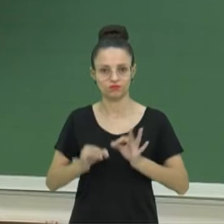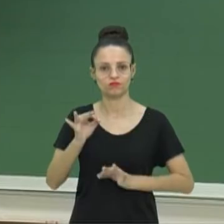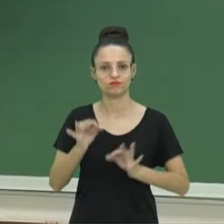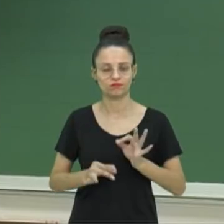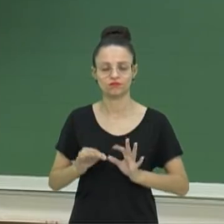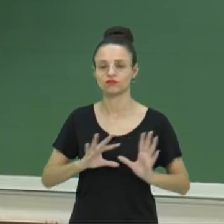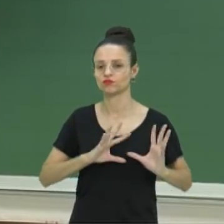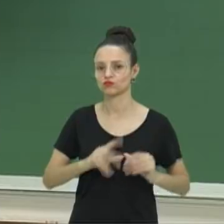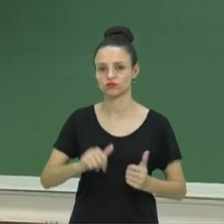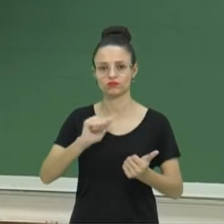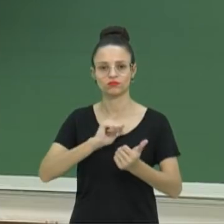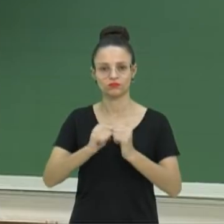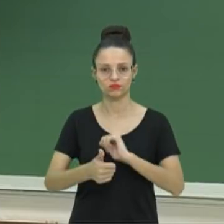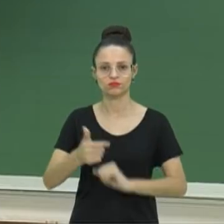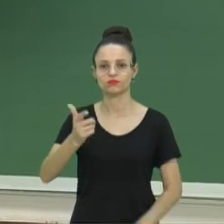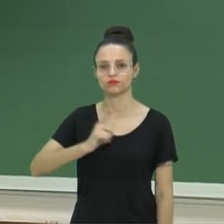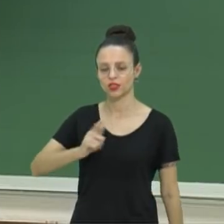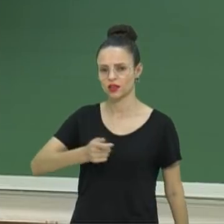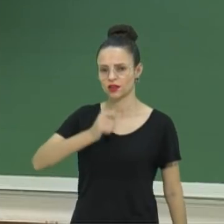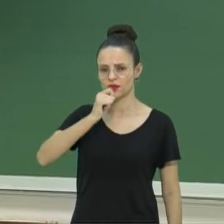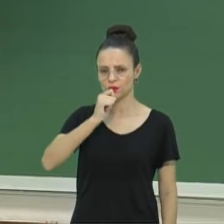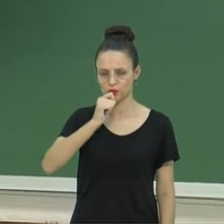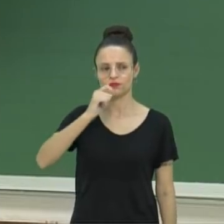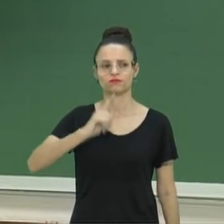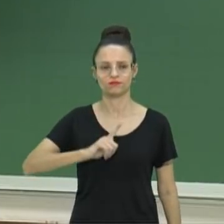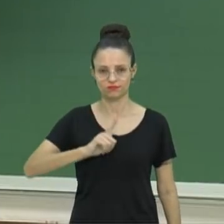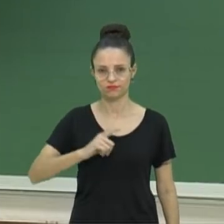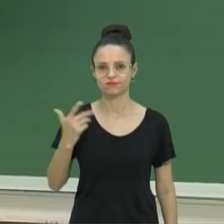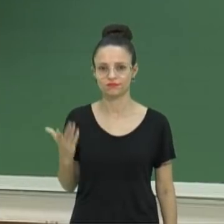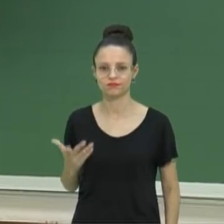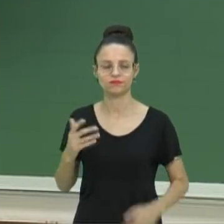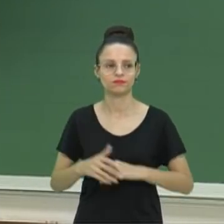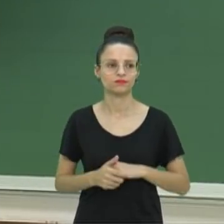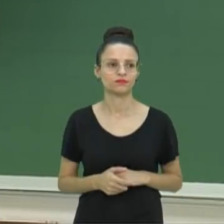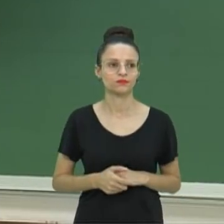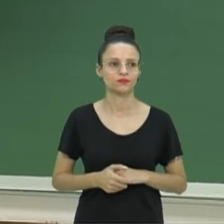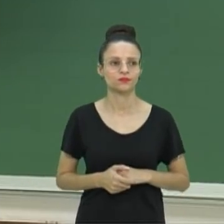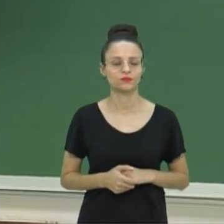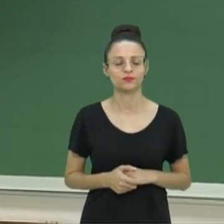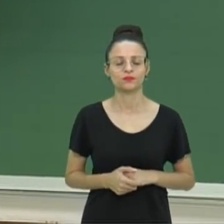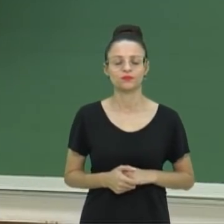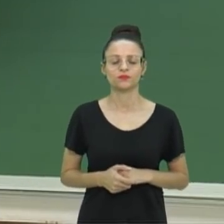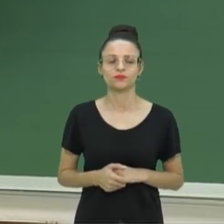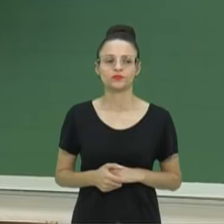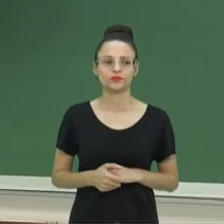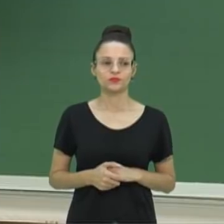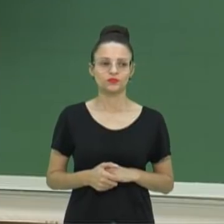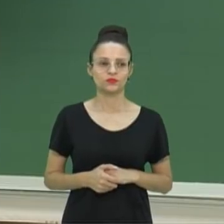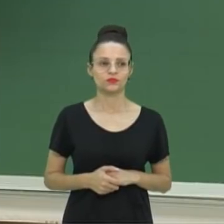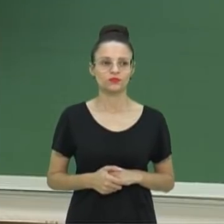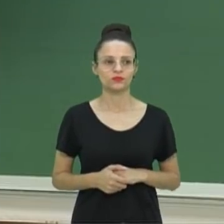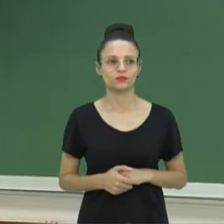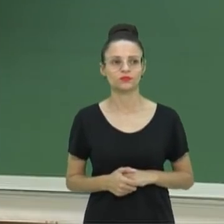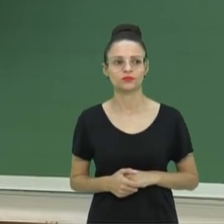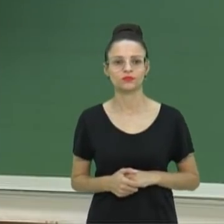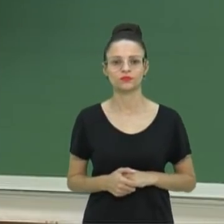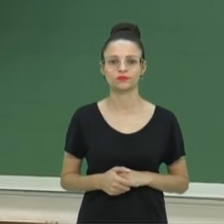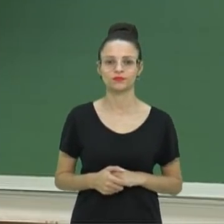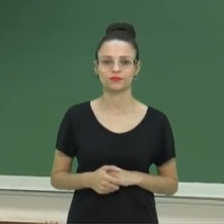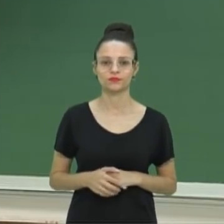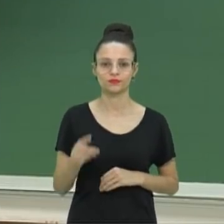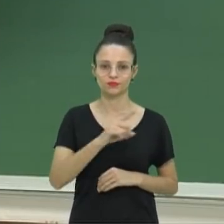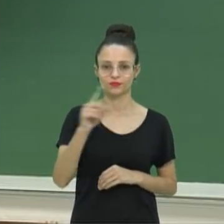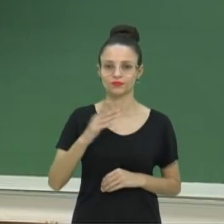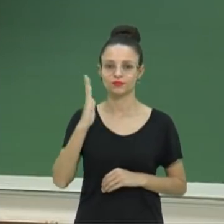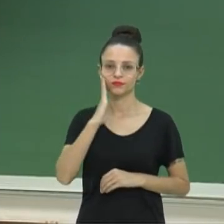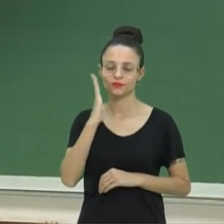todos os esportes, há esta mediação arbitral, né? Então, está retratado aqui para vocês. Então, como vocês bem